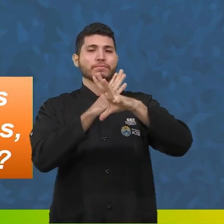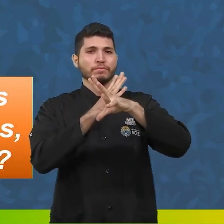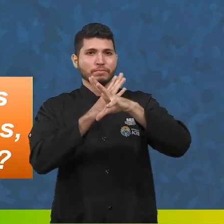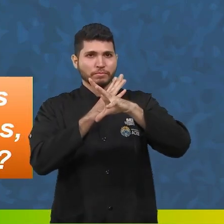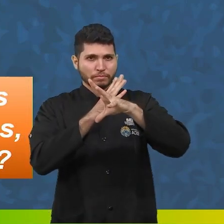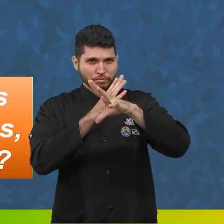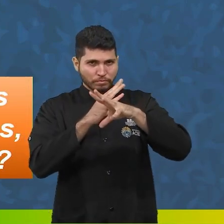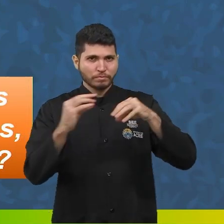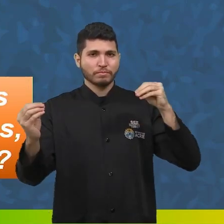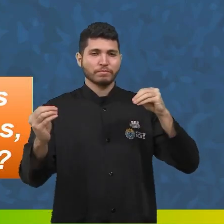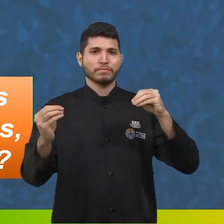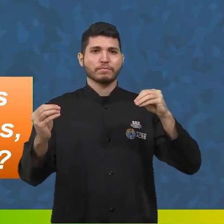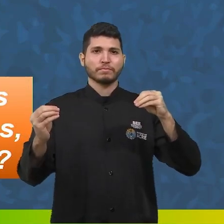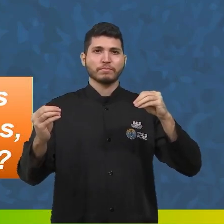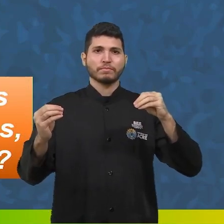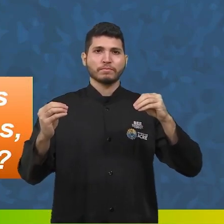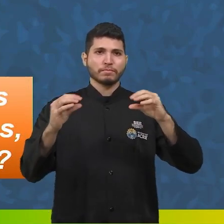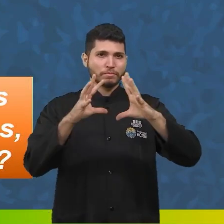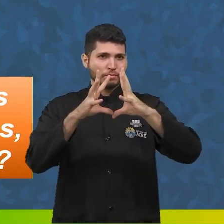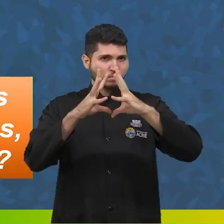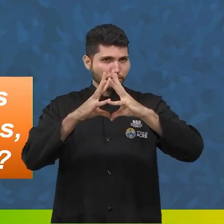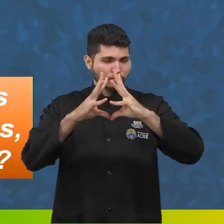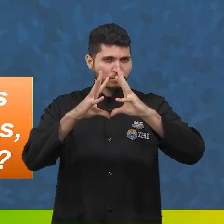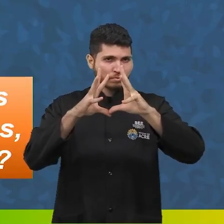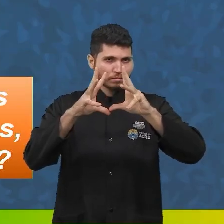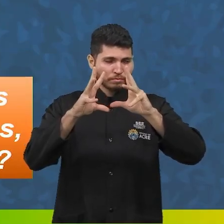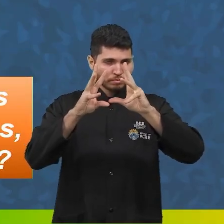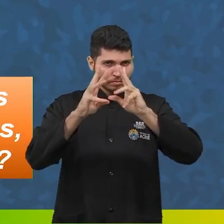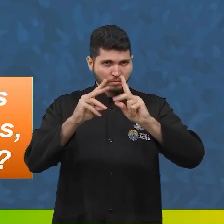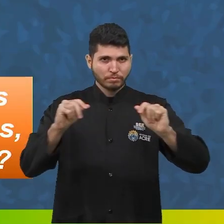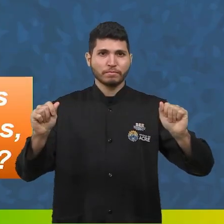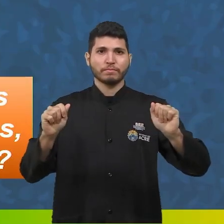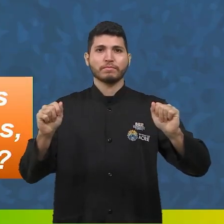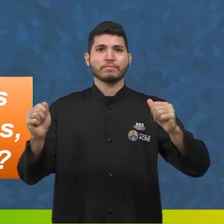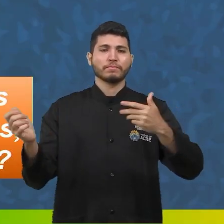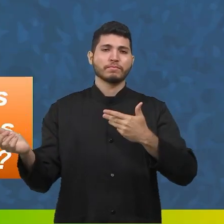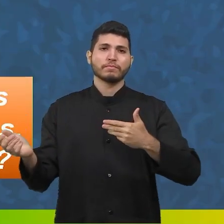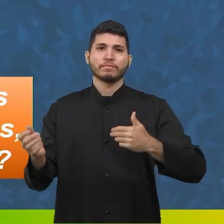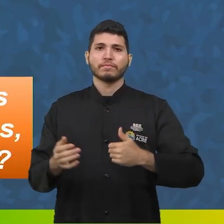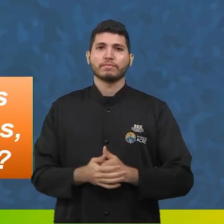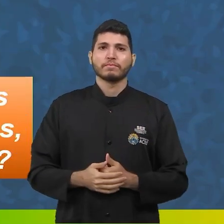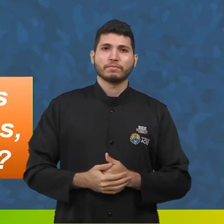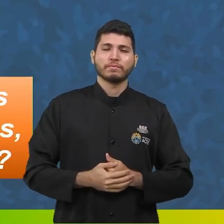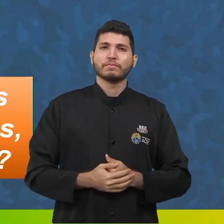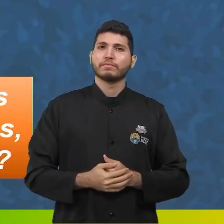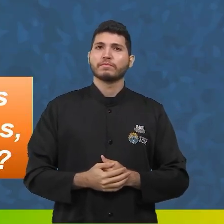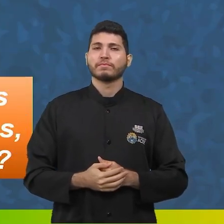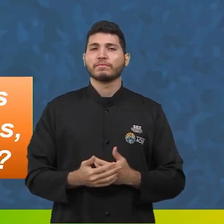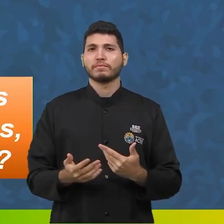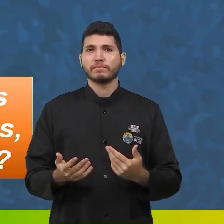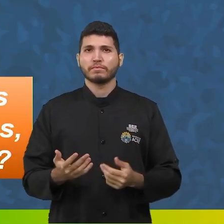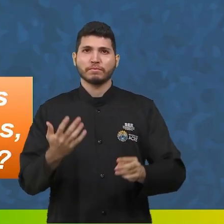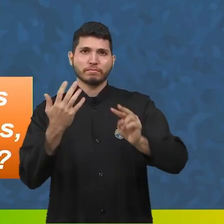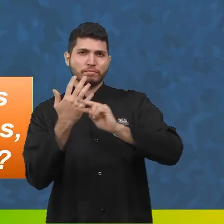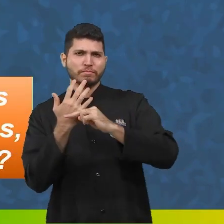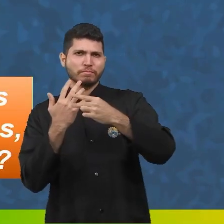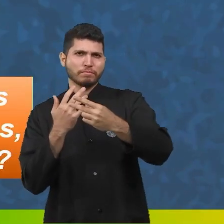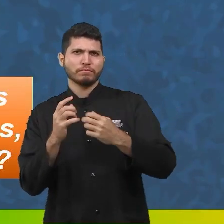engajamento demonstra a capacidade da ficção de influenciar debates públicos e gerar mudanças